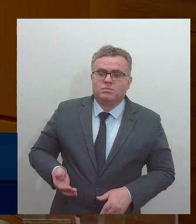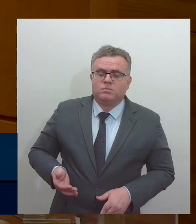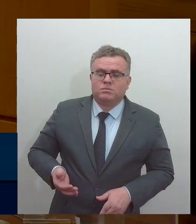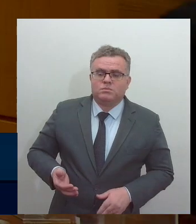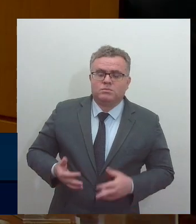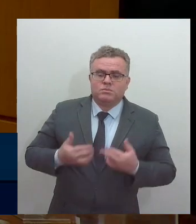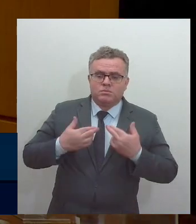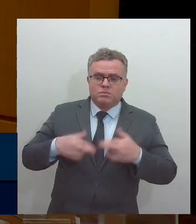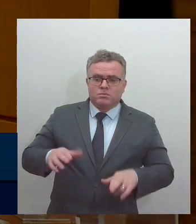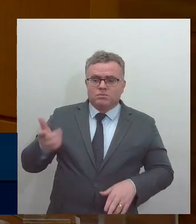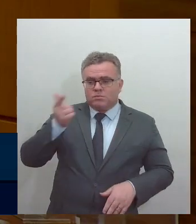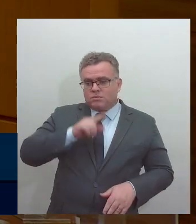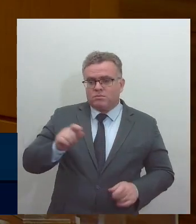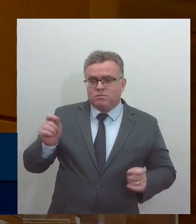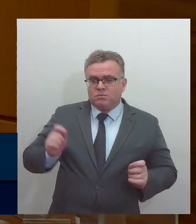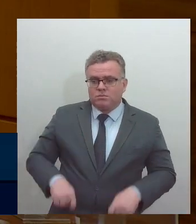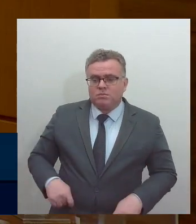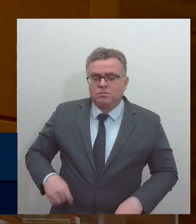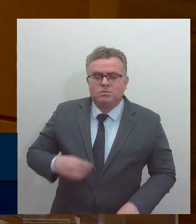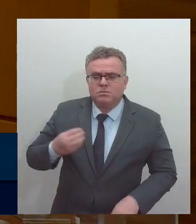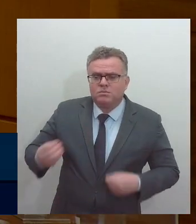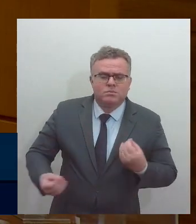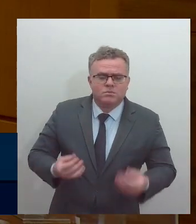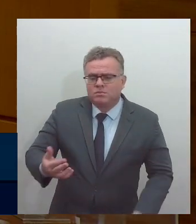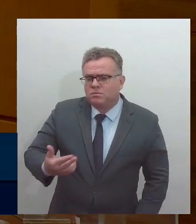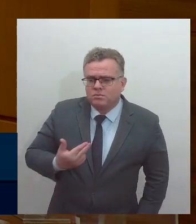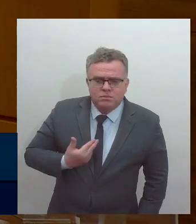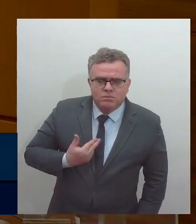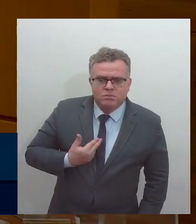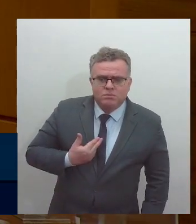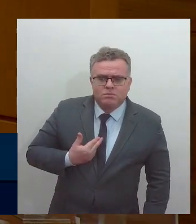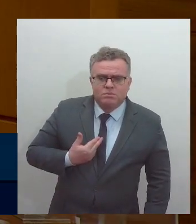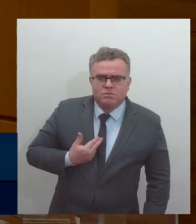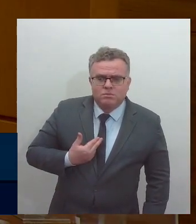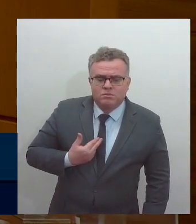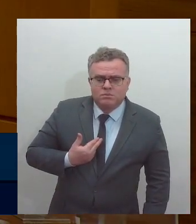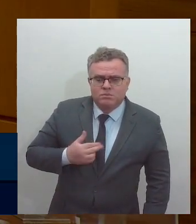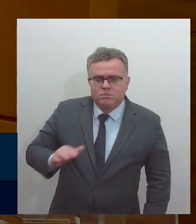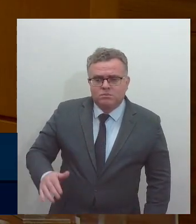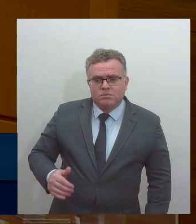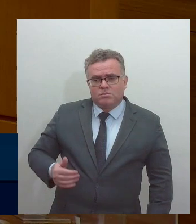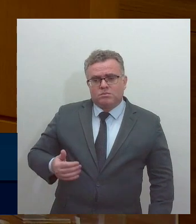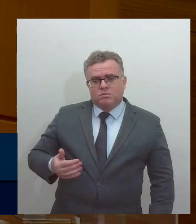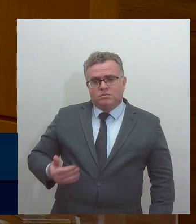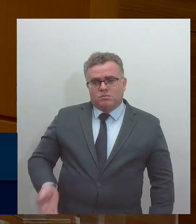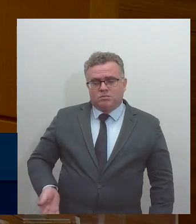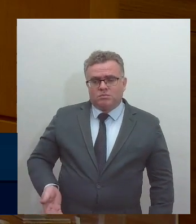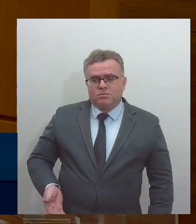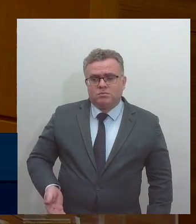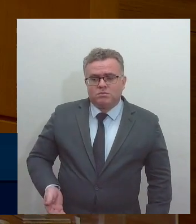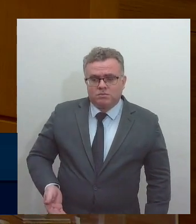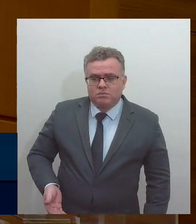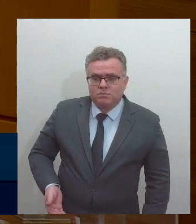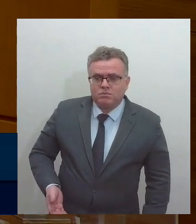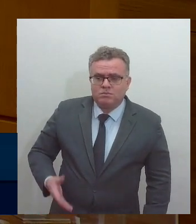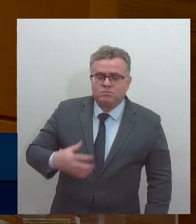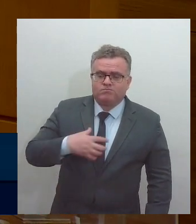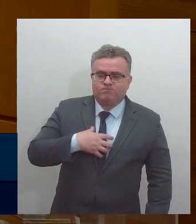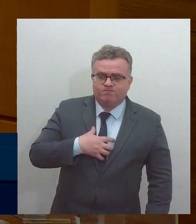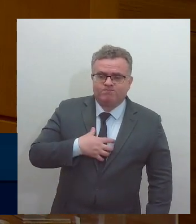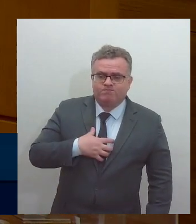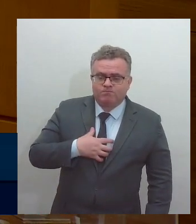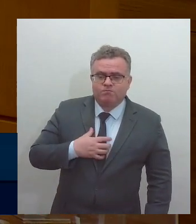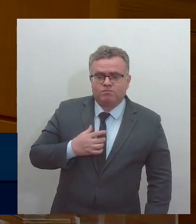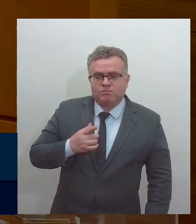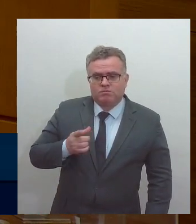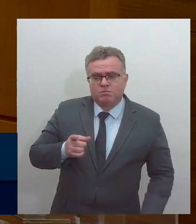através daquelas reuniões. E nesse quesito, deputado Garibaldo, como o senhor foi um dos que também esteve conosco aqui, que cobrou